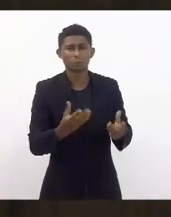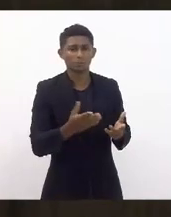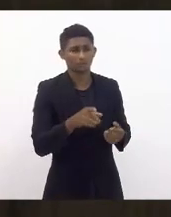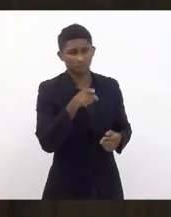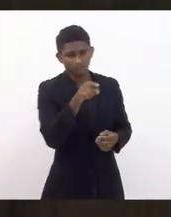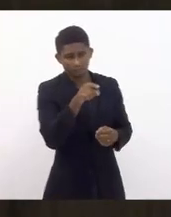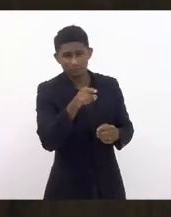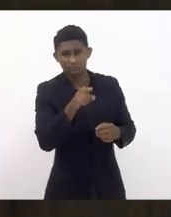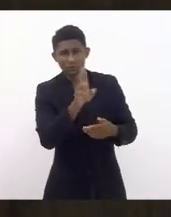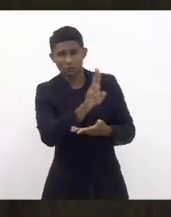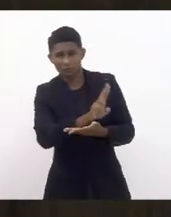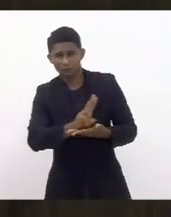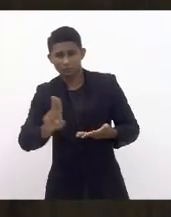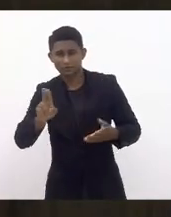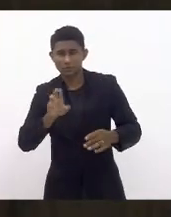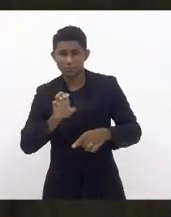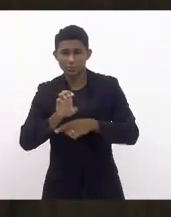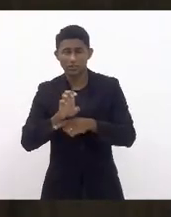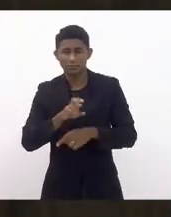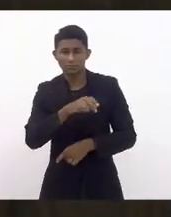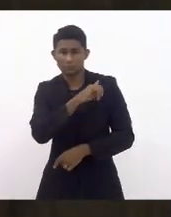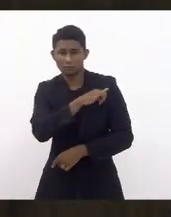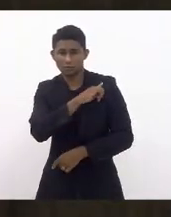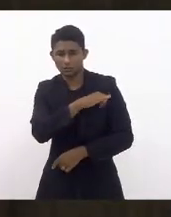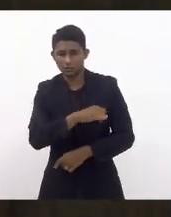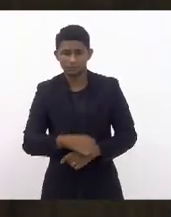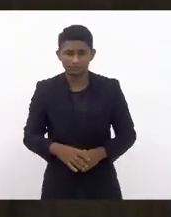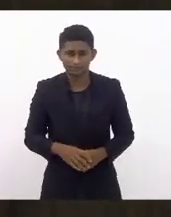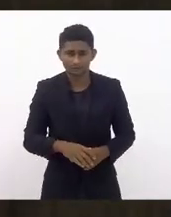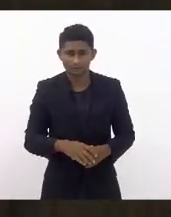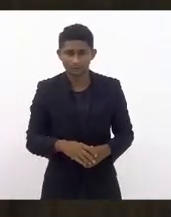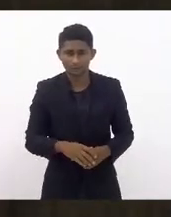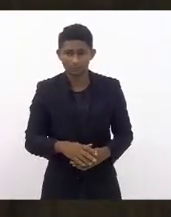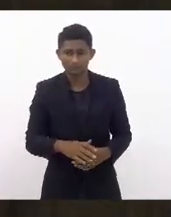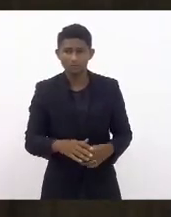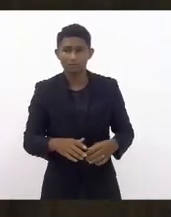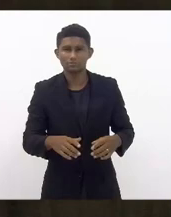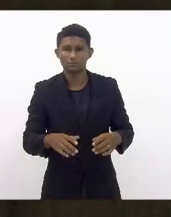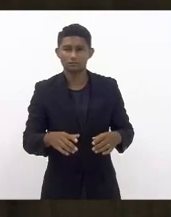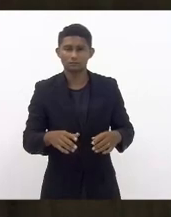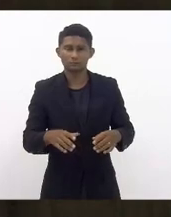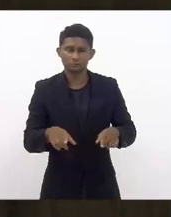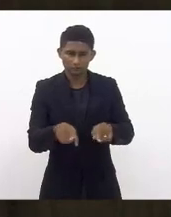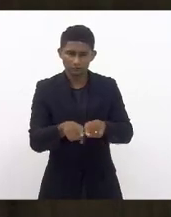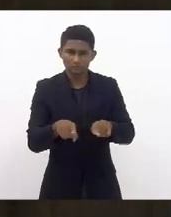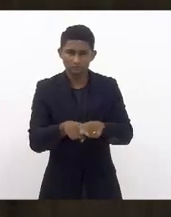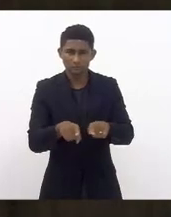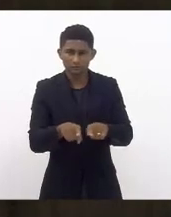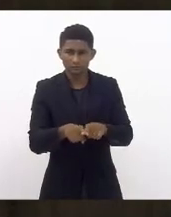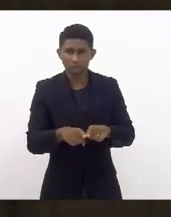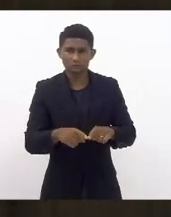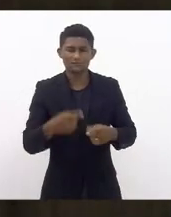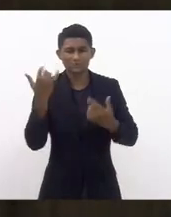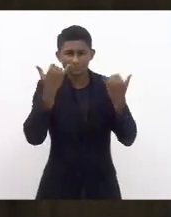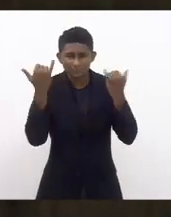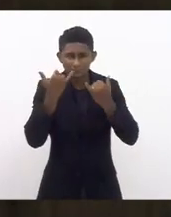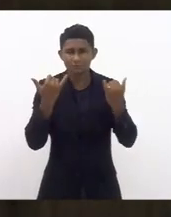Universidade do Estado do Rio de Janeiro, inclusive seu acervo, dados sobre,